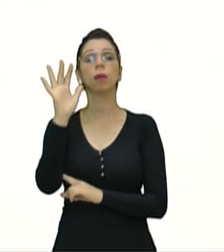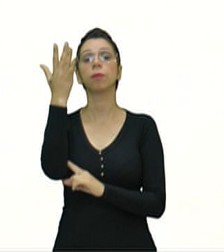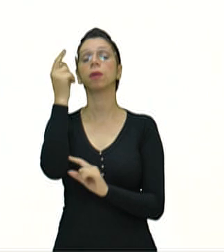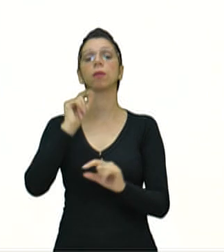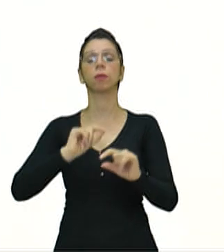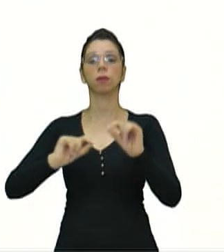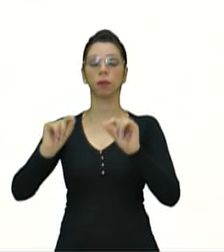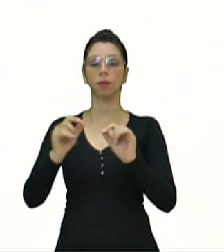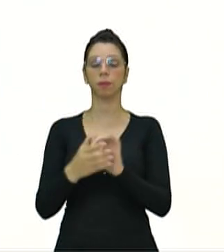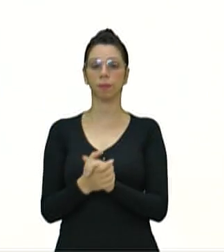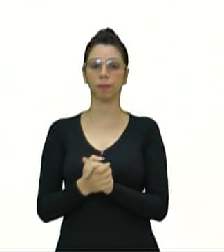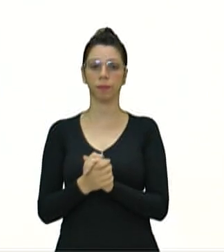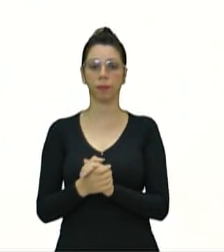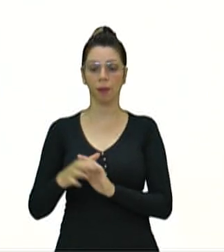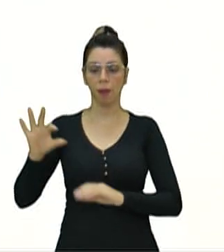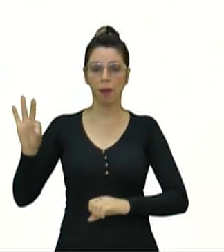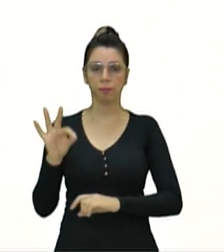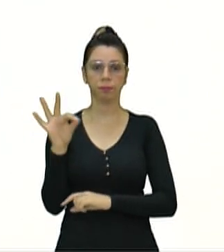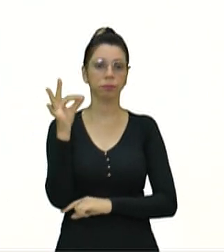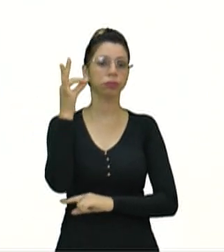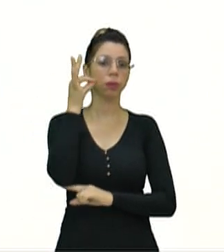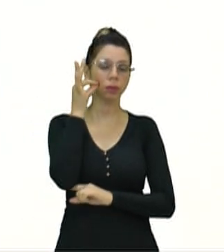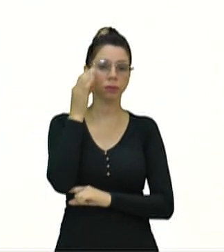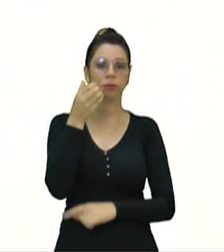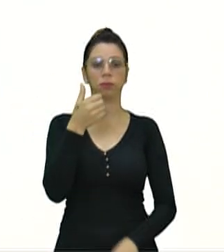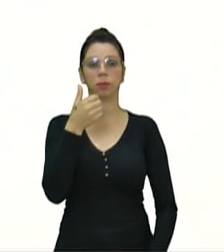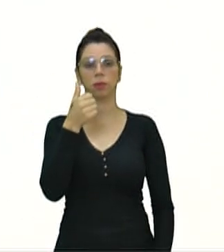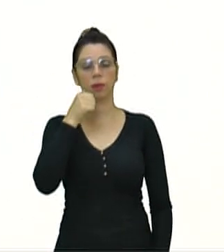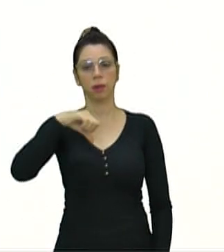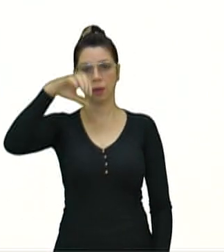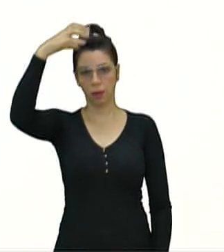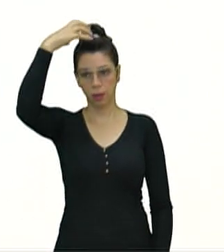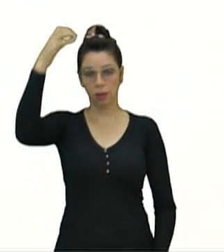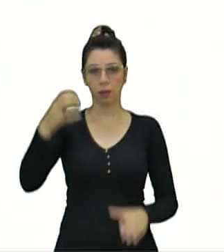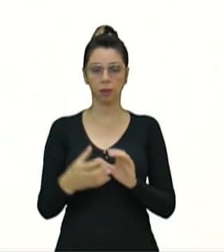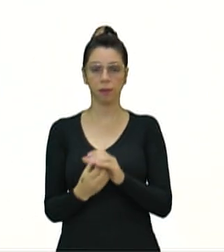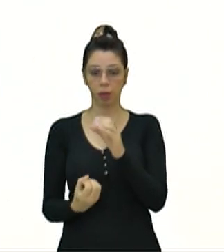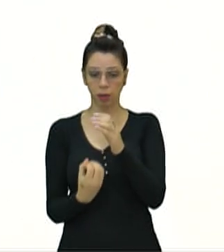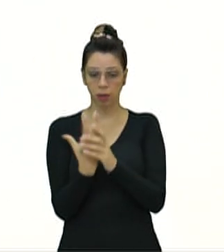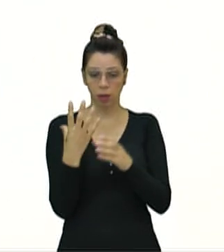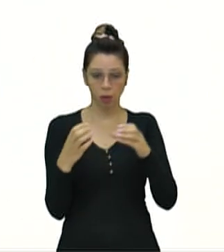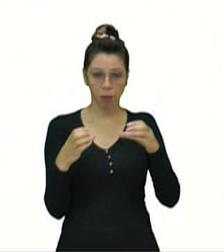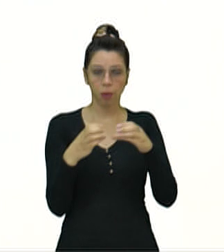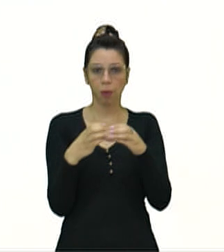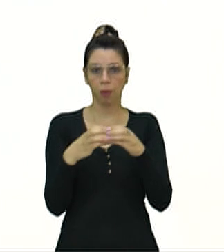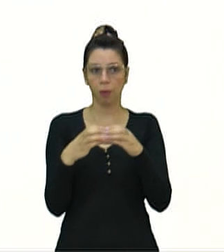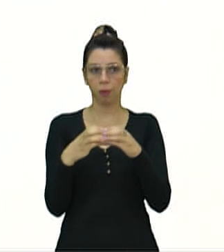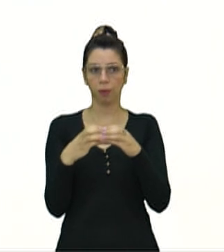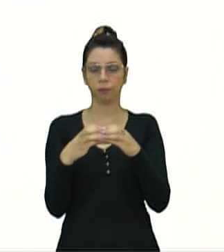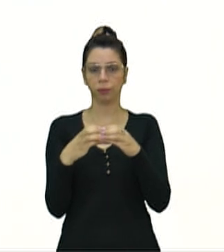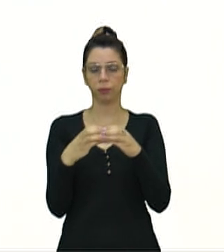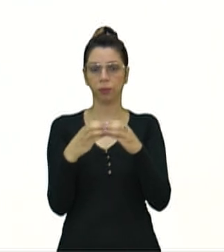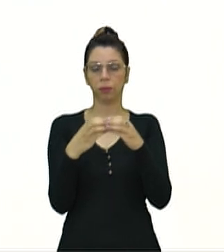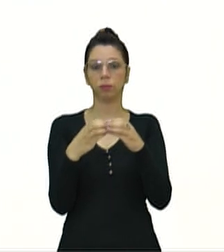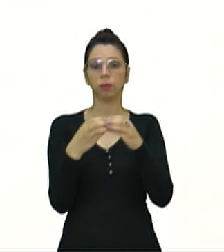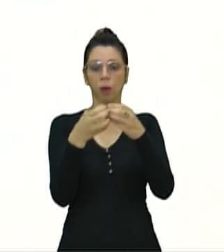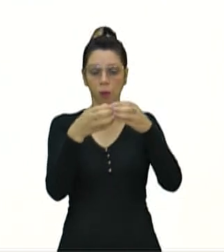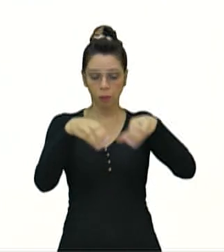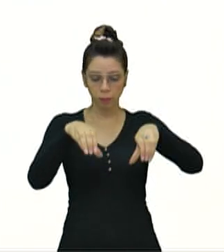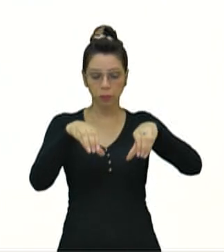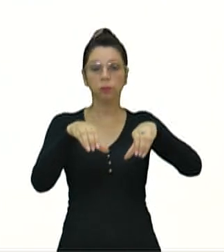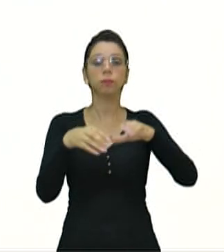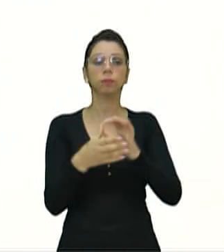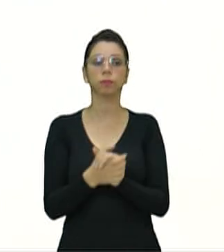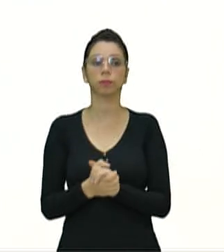a rainha ela vai produzir óvulos, tá? Esse óvulo esses óvulos eles vão ter duas situações.